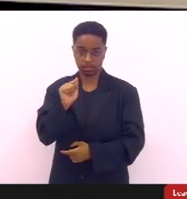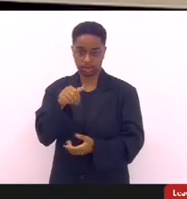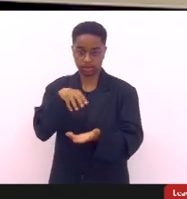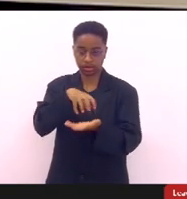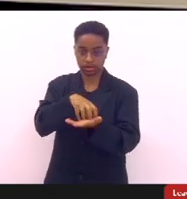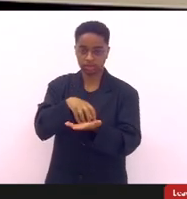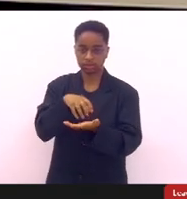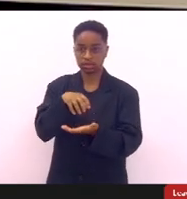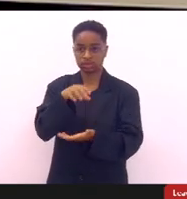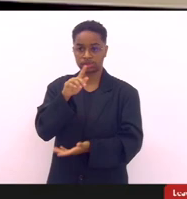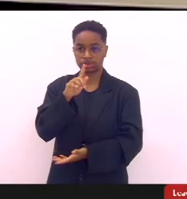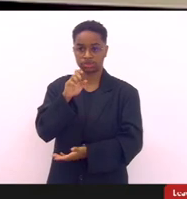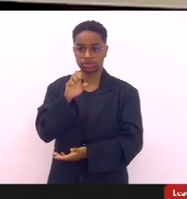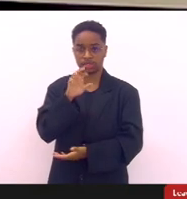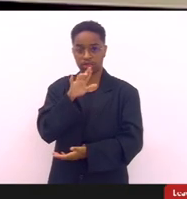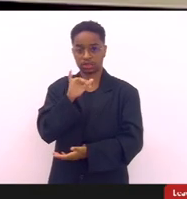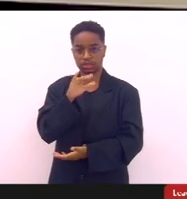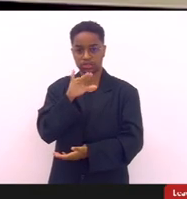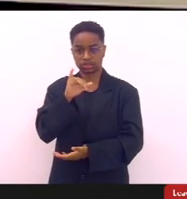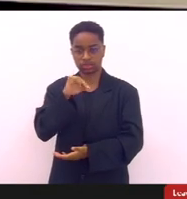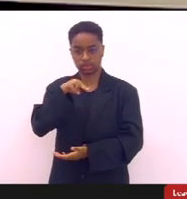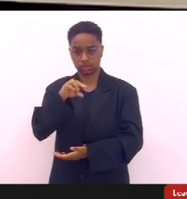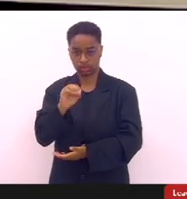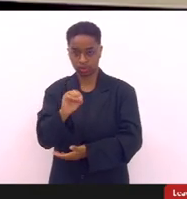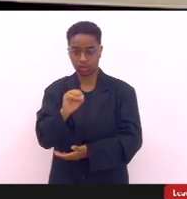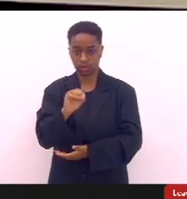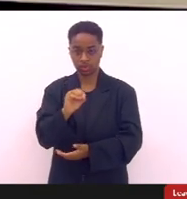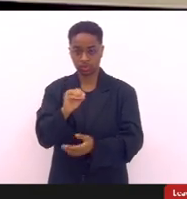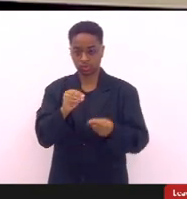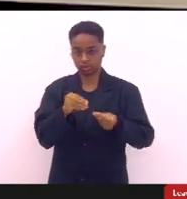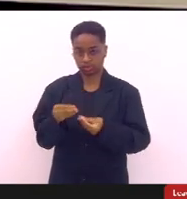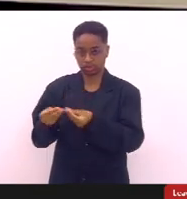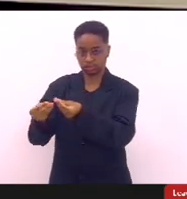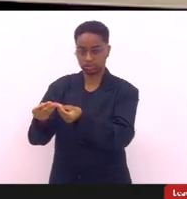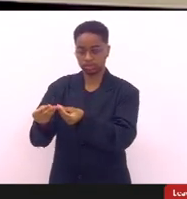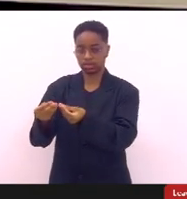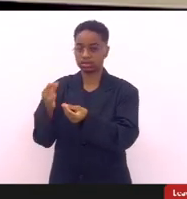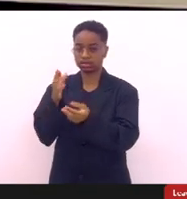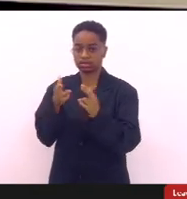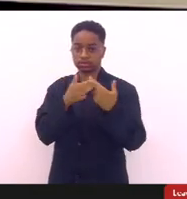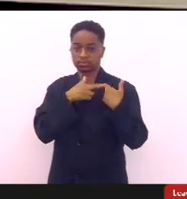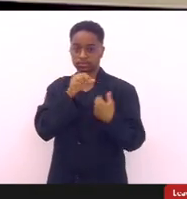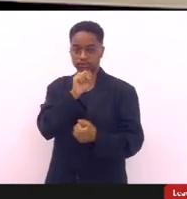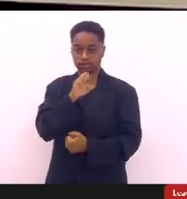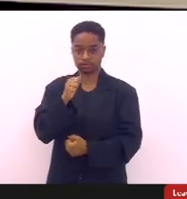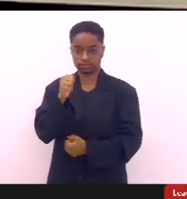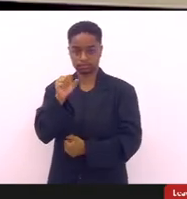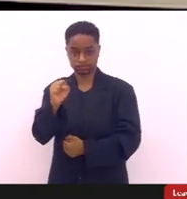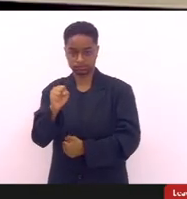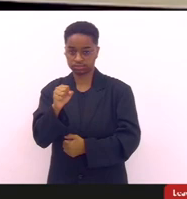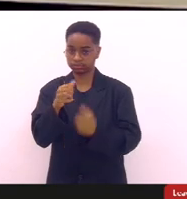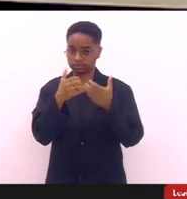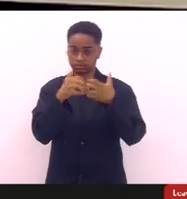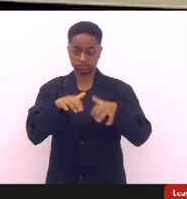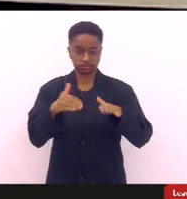Gericinó, da UPA-HA, para a SES foi um divisor de águas. A diferença do trato com